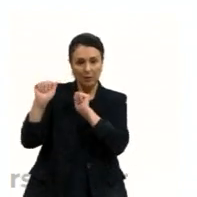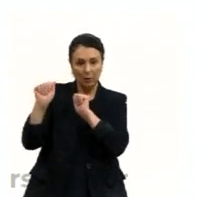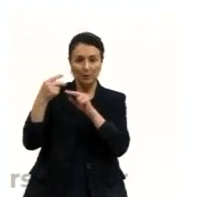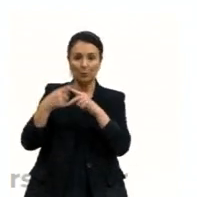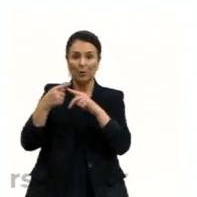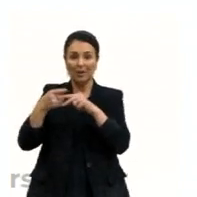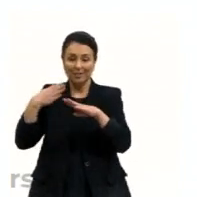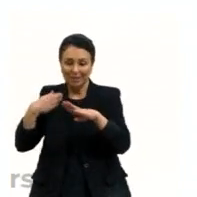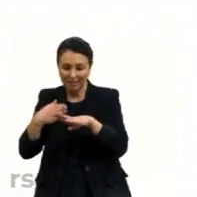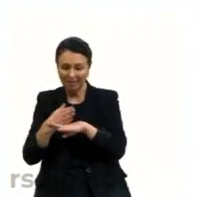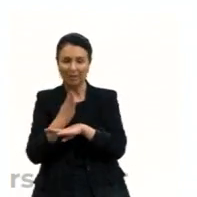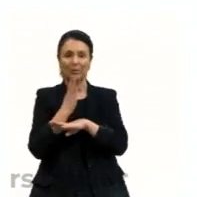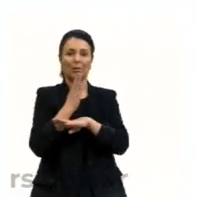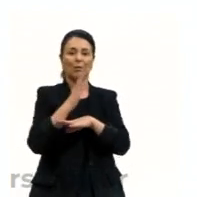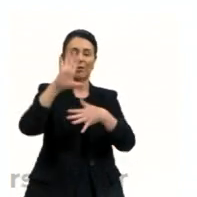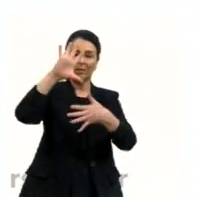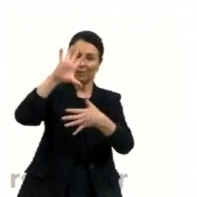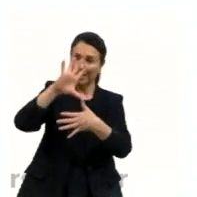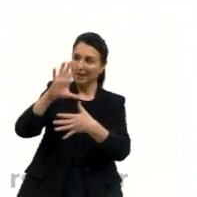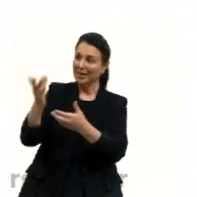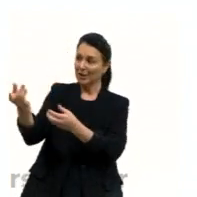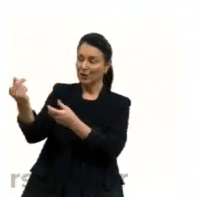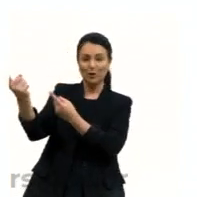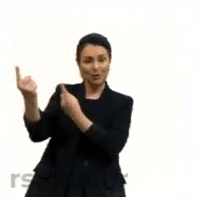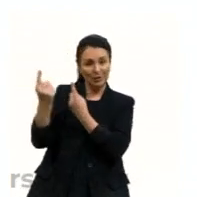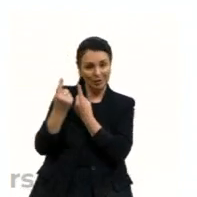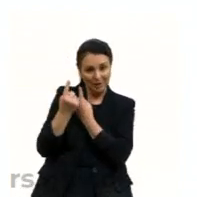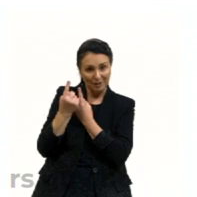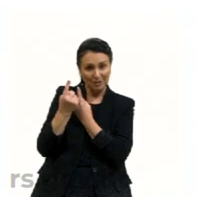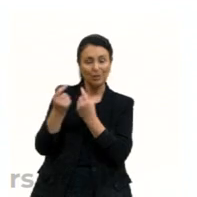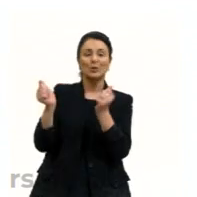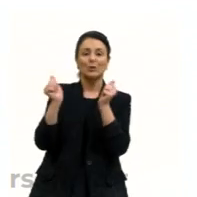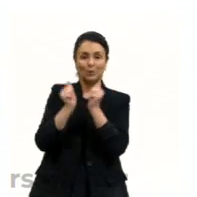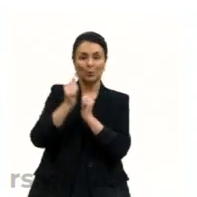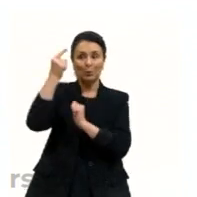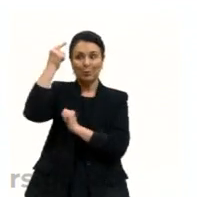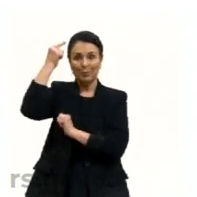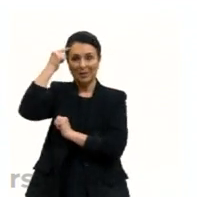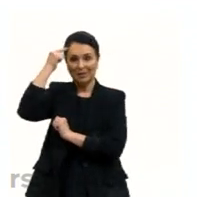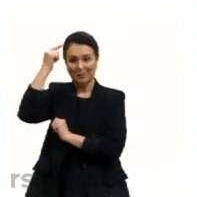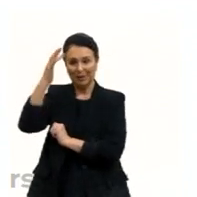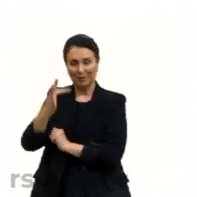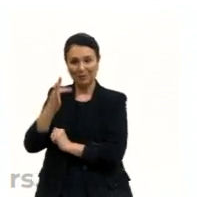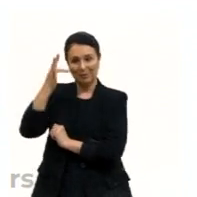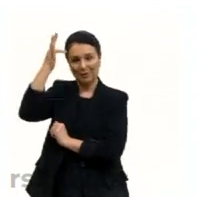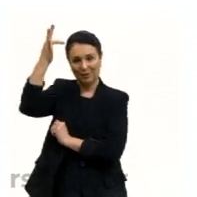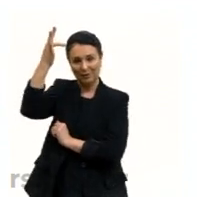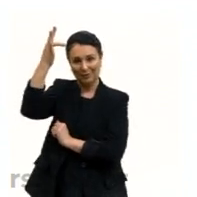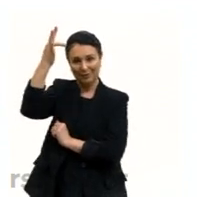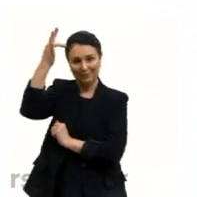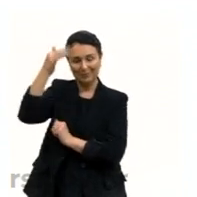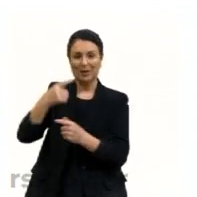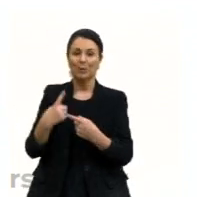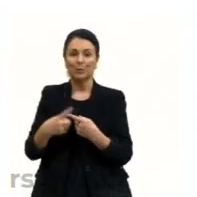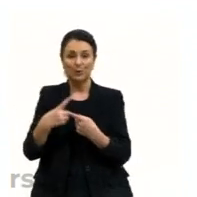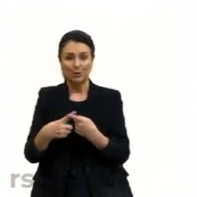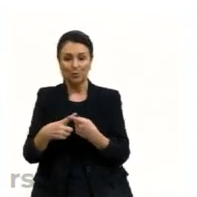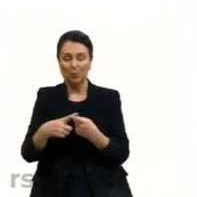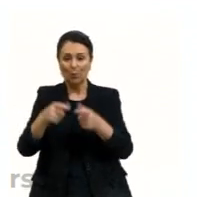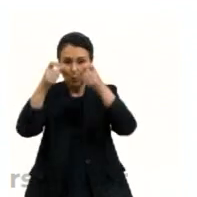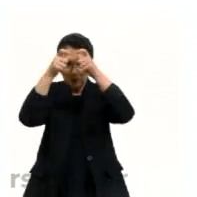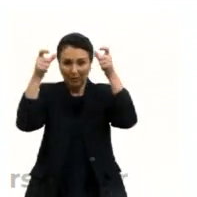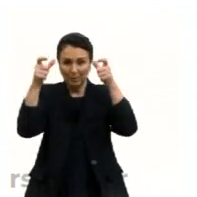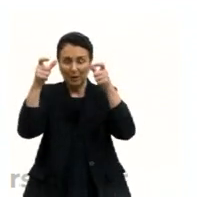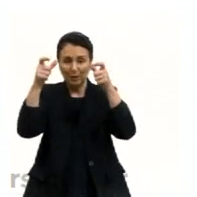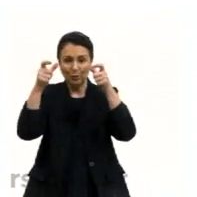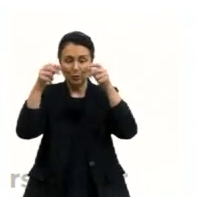trazem esse conhecimento racional filosófico grego para nós nós aqui na América temos esse conhecimento grego